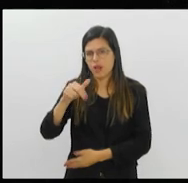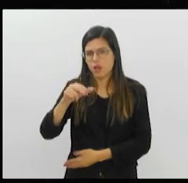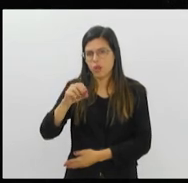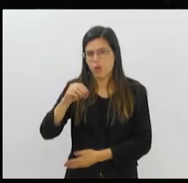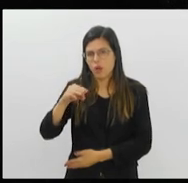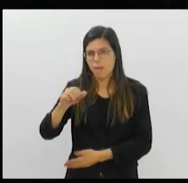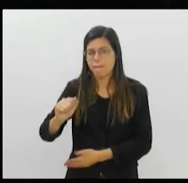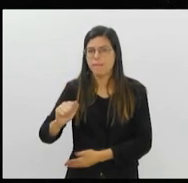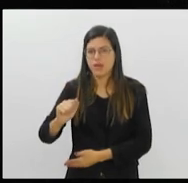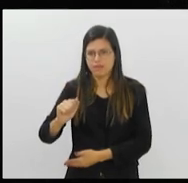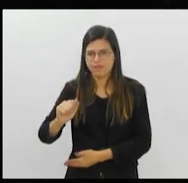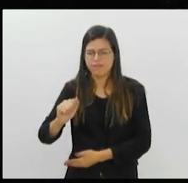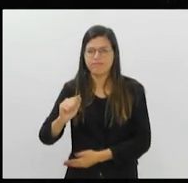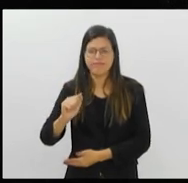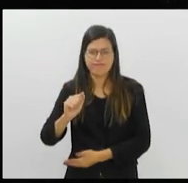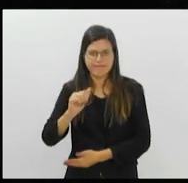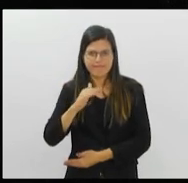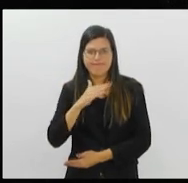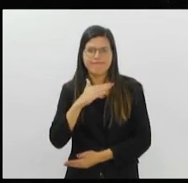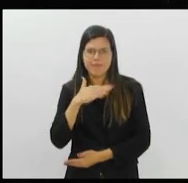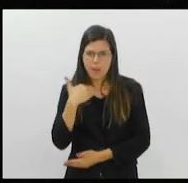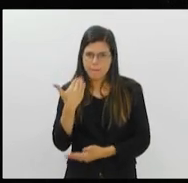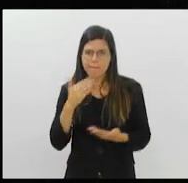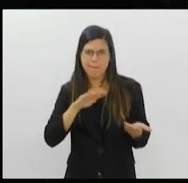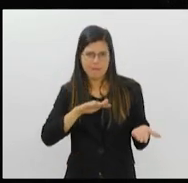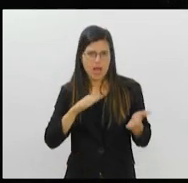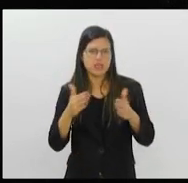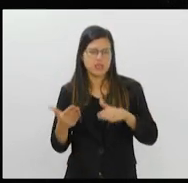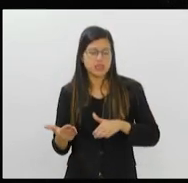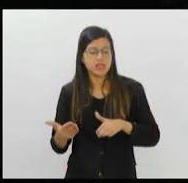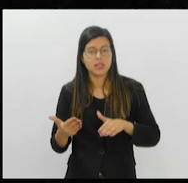os seus estragos. E o que, que ameniza